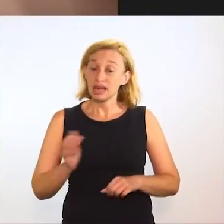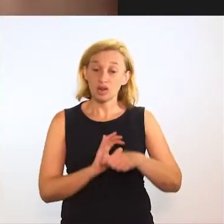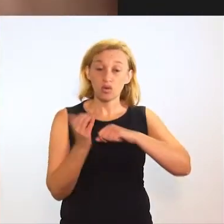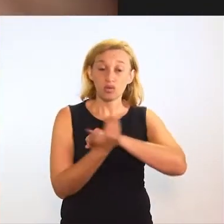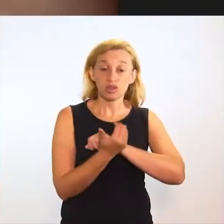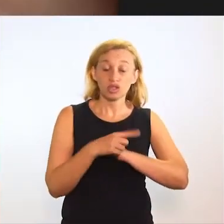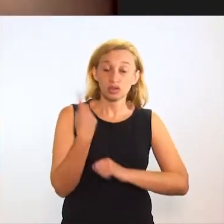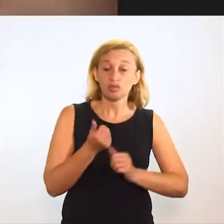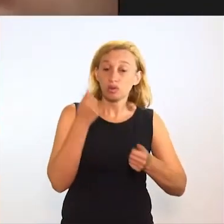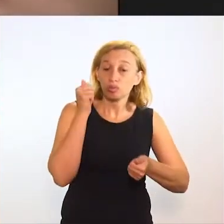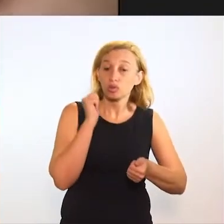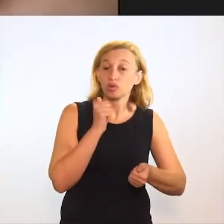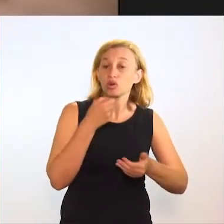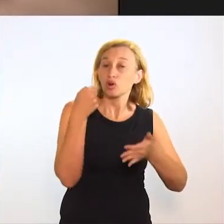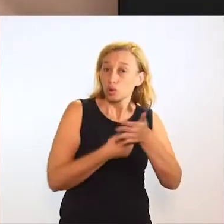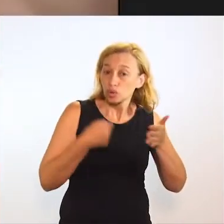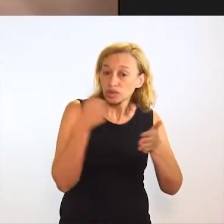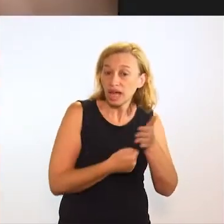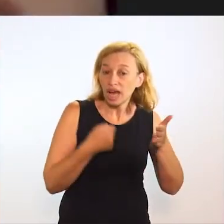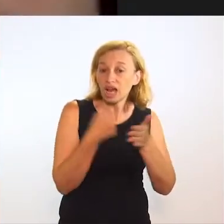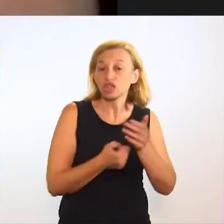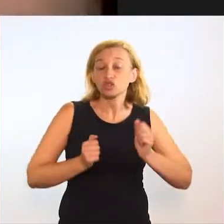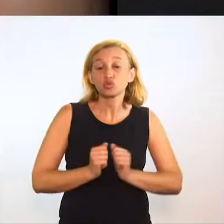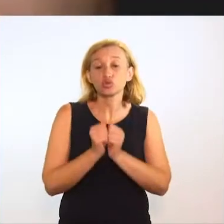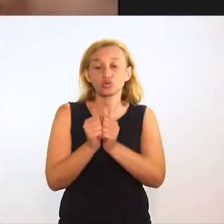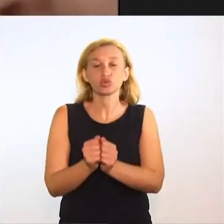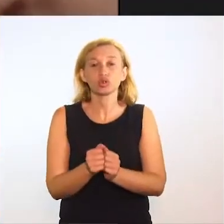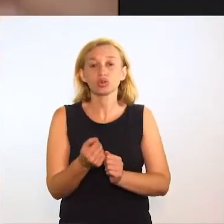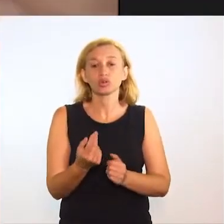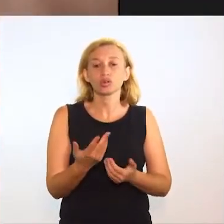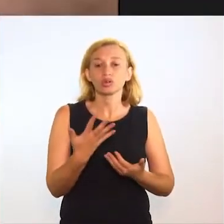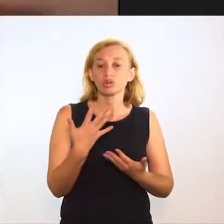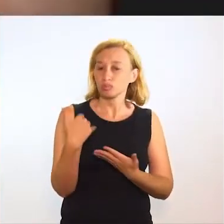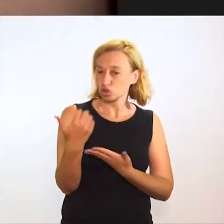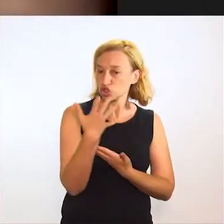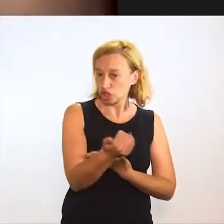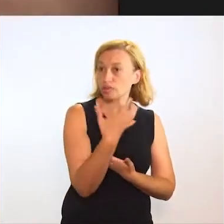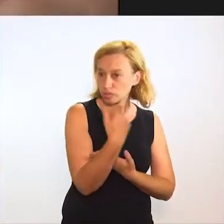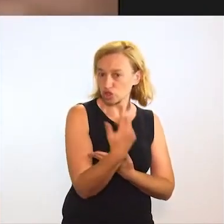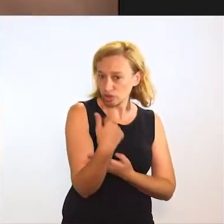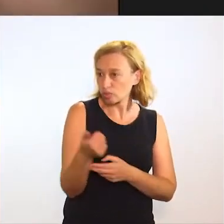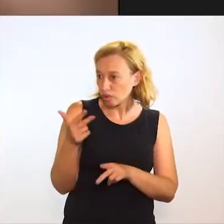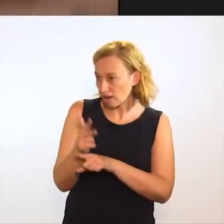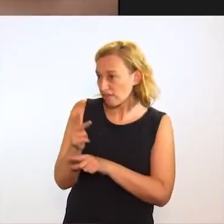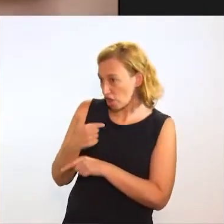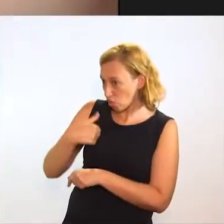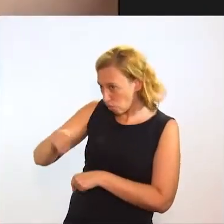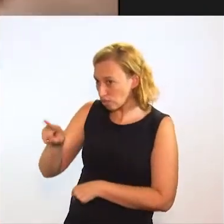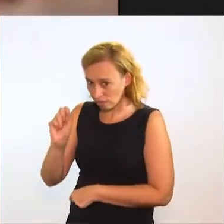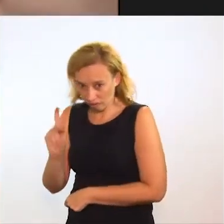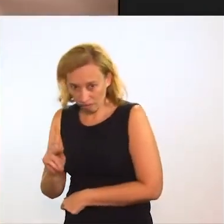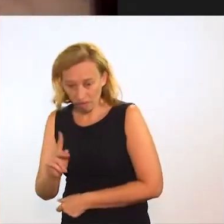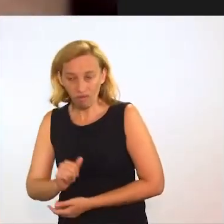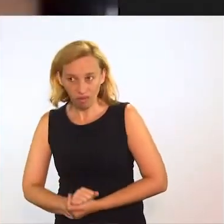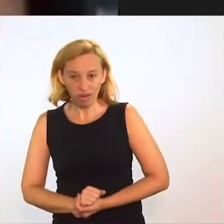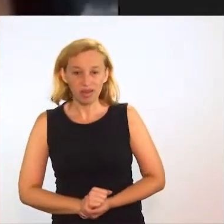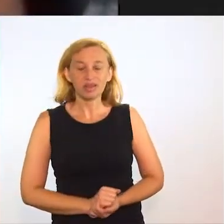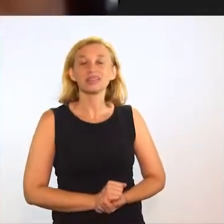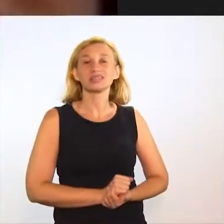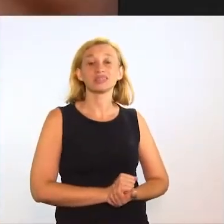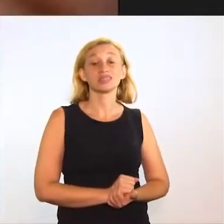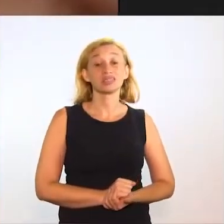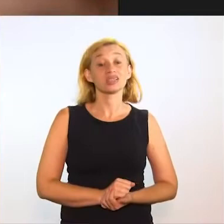lutar juntos, né? Estamos aí disponíveis nas redes sociais. Não pode me chamar para uma live que eu vou, tá?